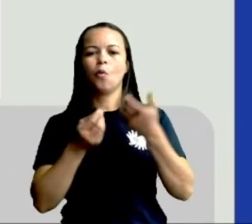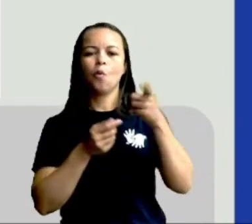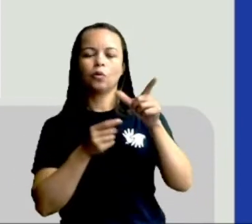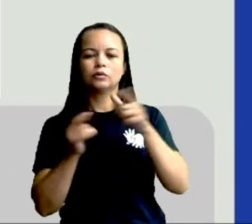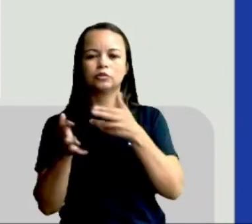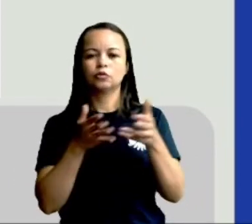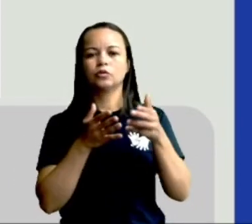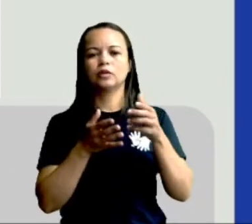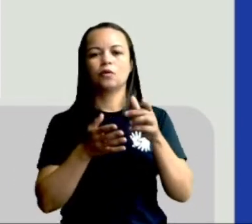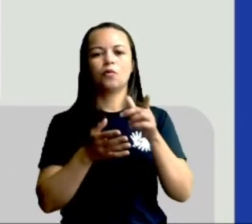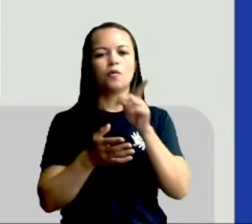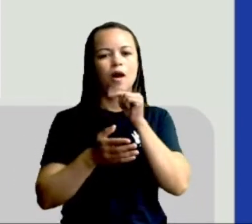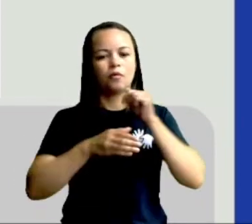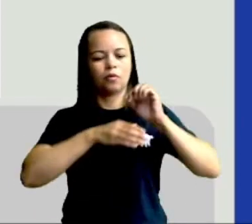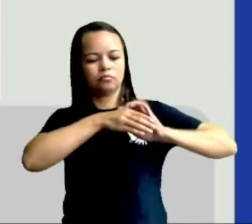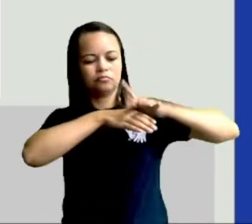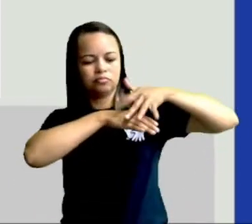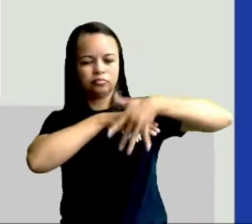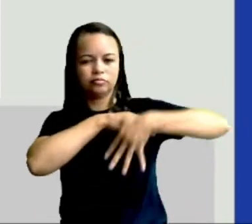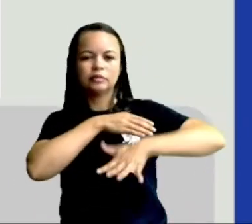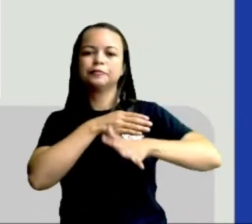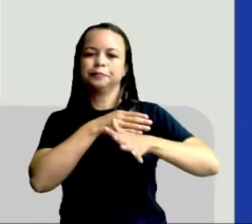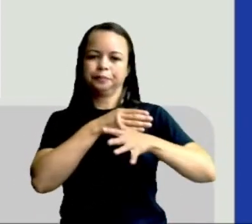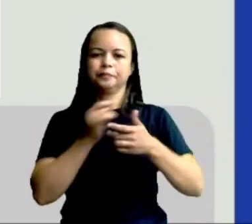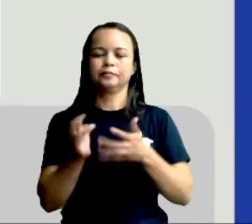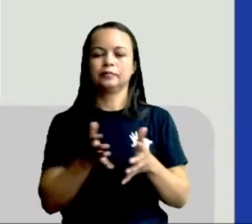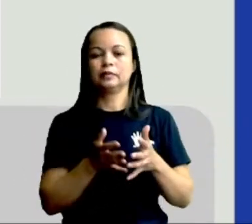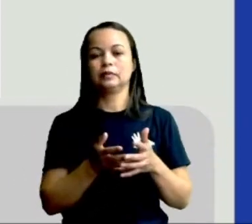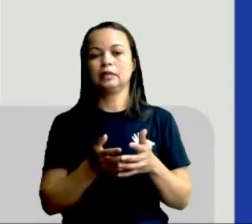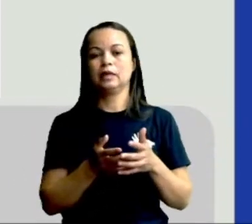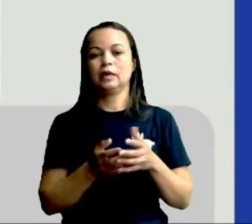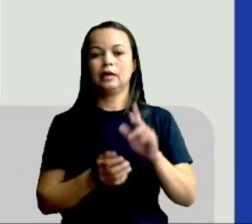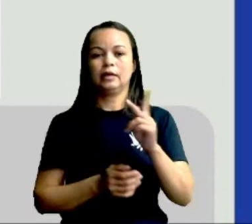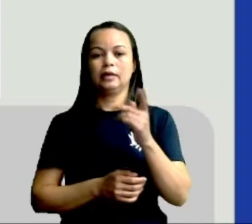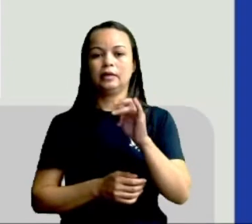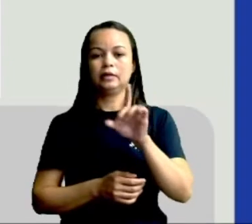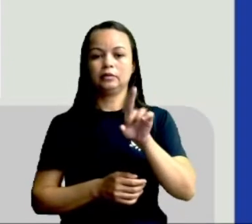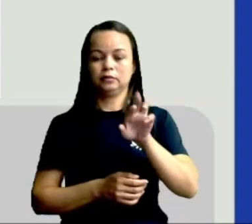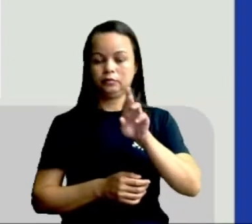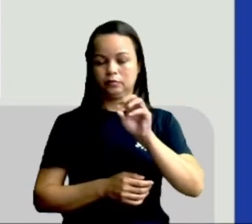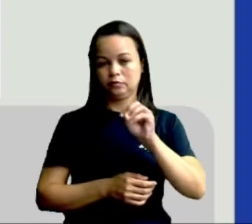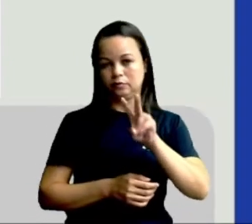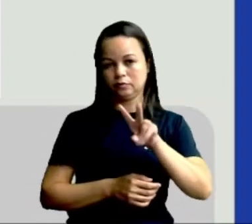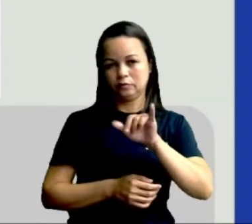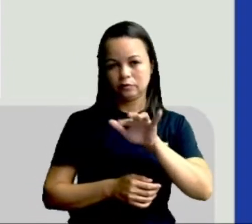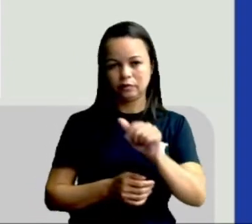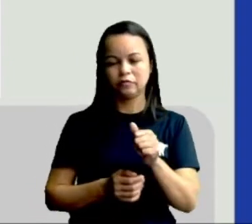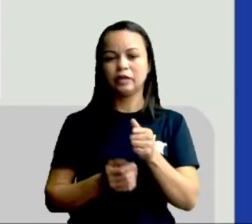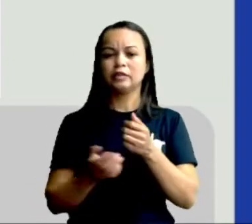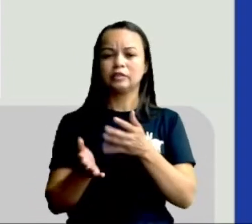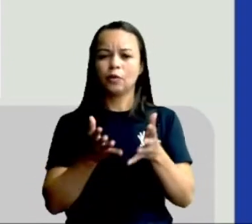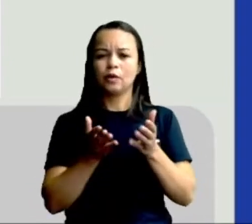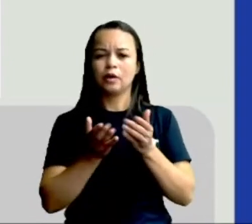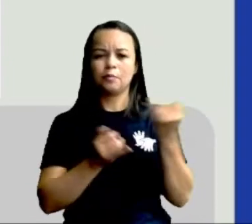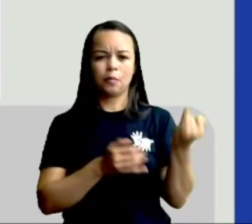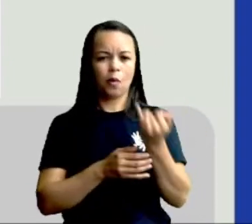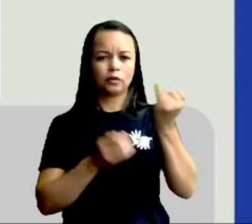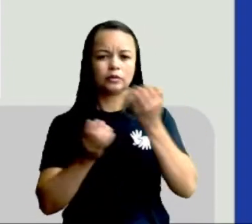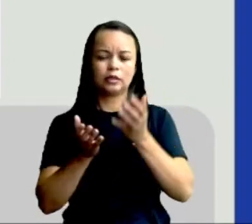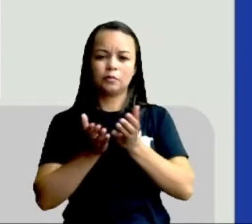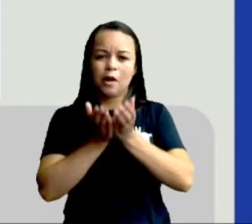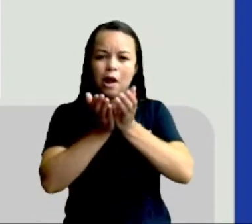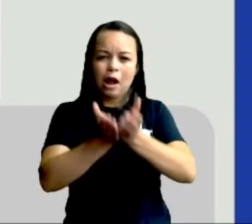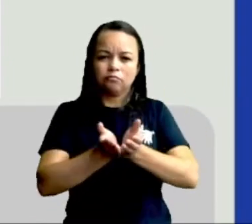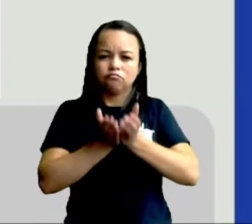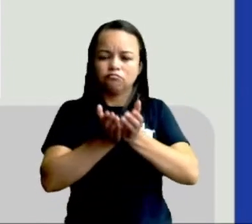e corredeiras. As hidrovias são úteis no transporte de cargas de tonelagem a